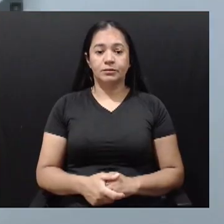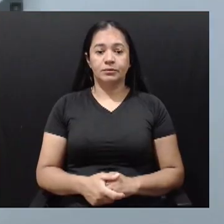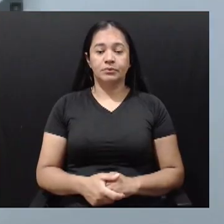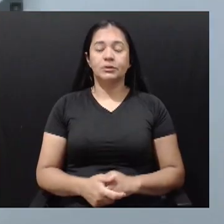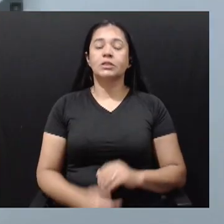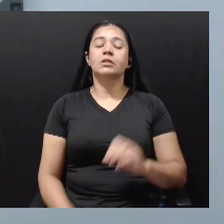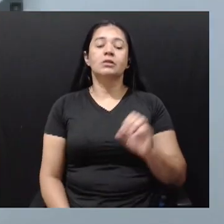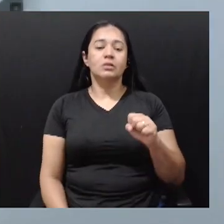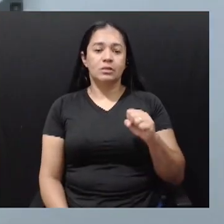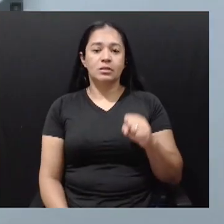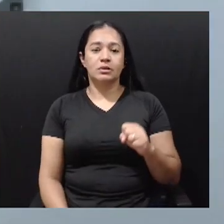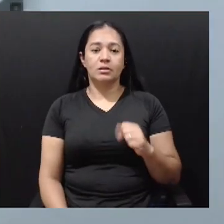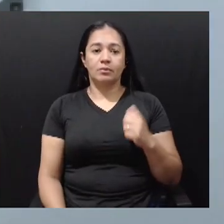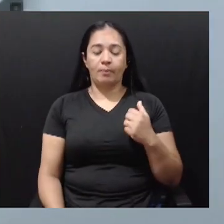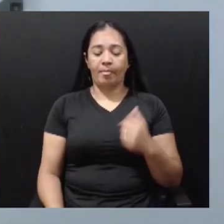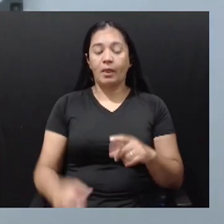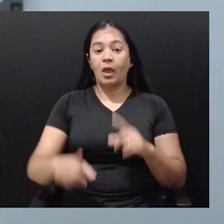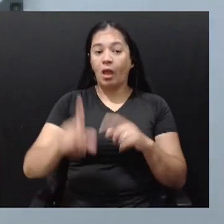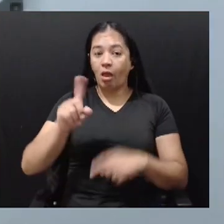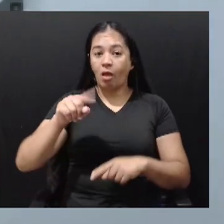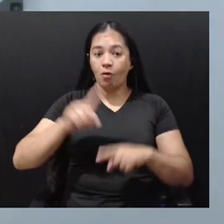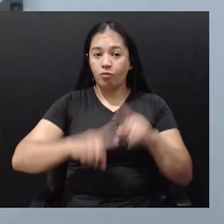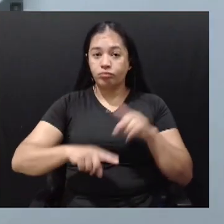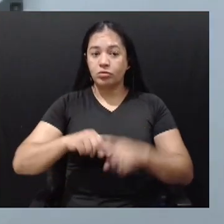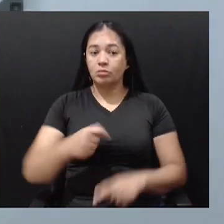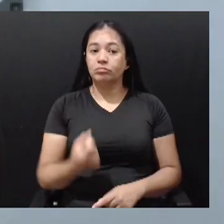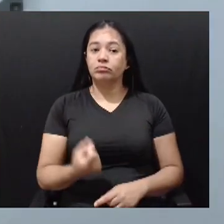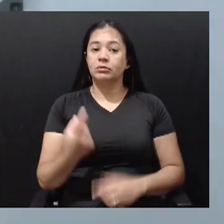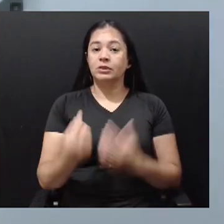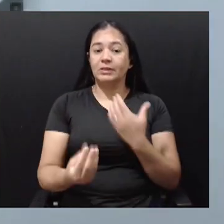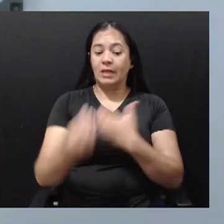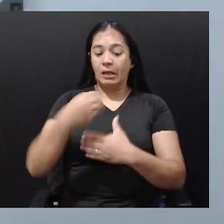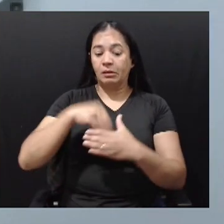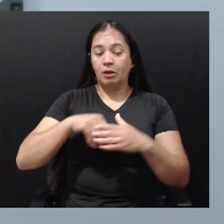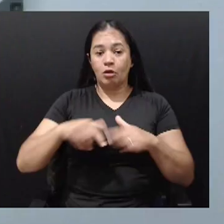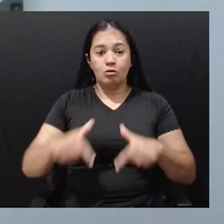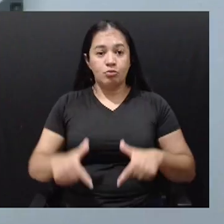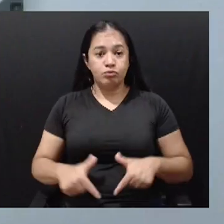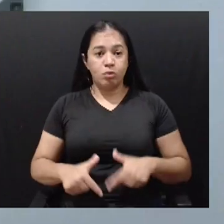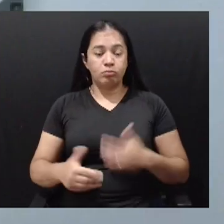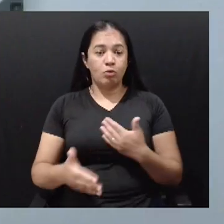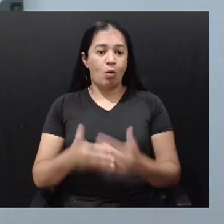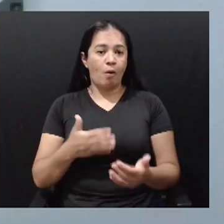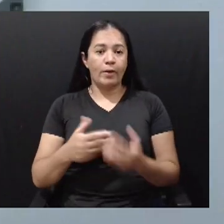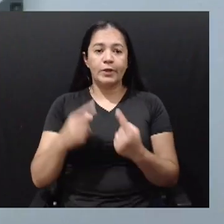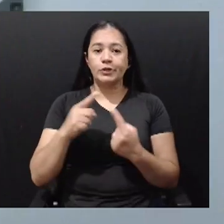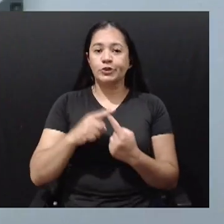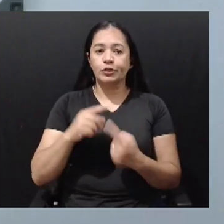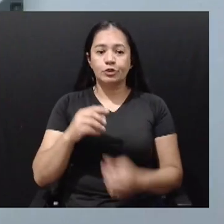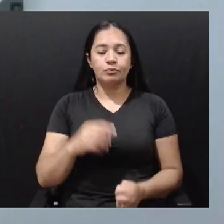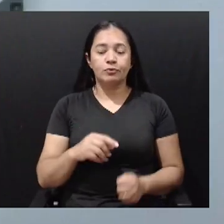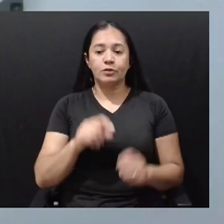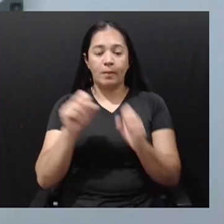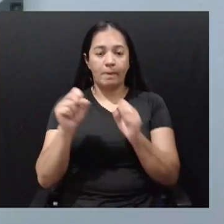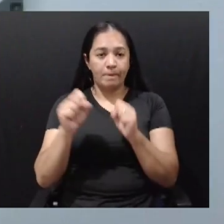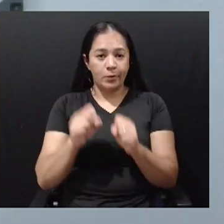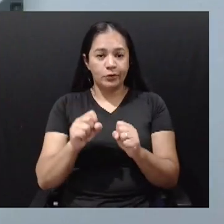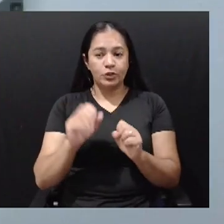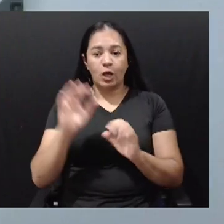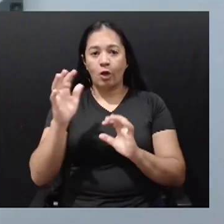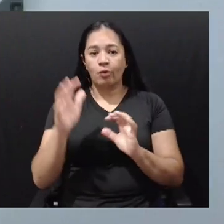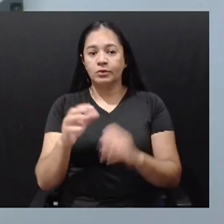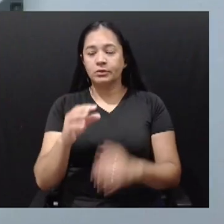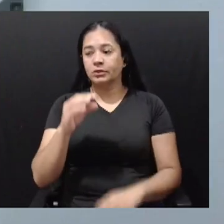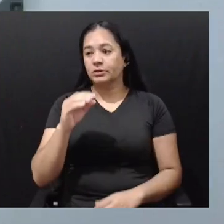estranho, principalmente o dispositivo intrauterino, seja ele com progesterona ou não. Você pode ter realmente rejeição, você pode